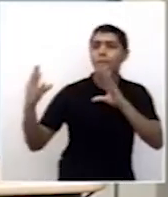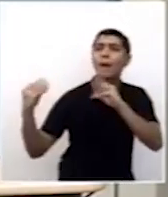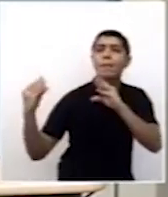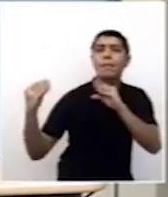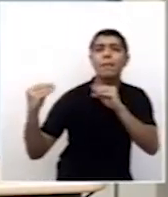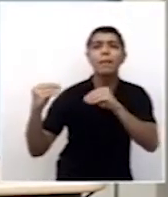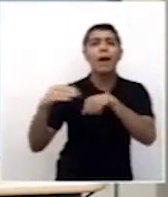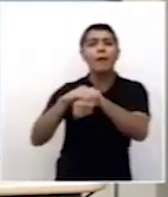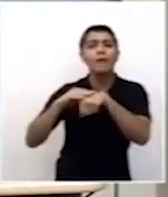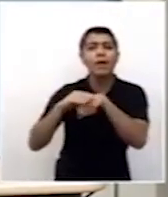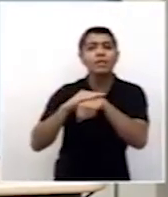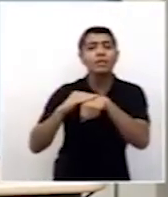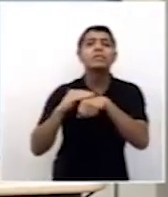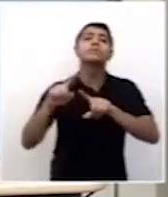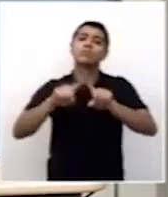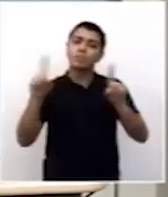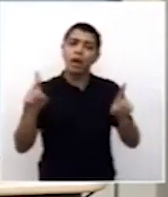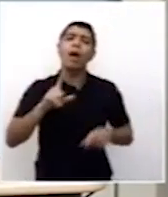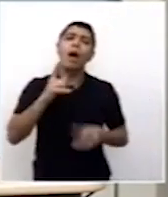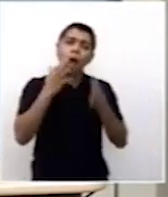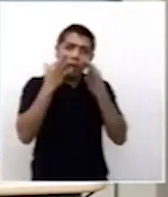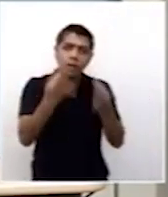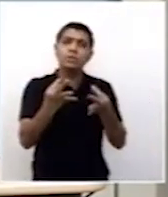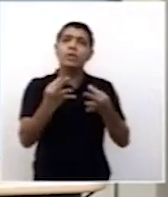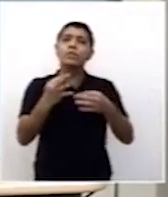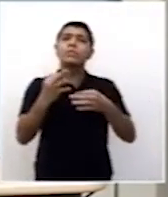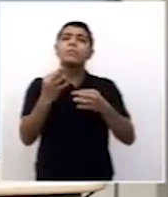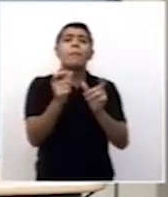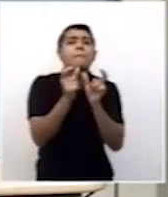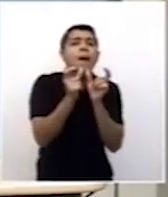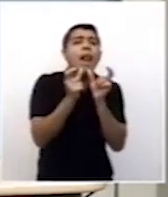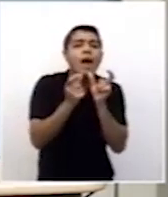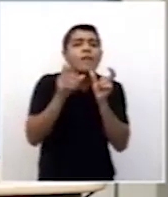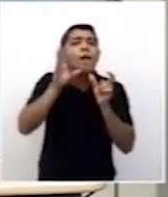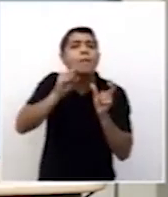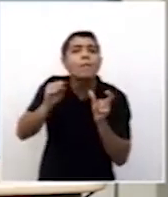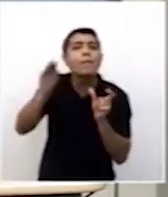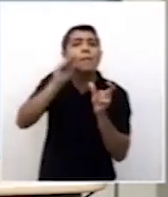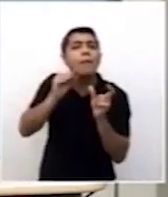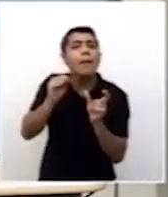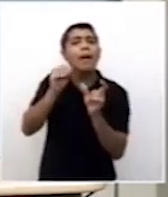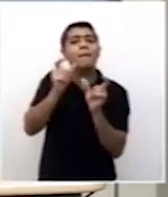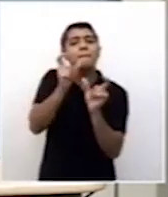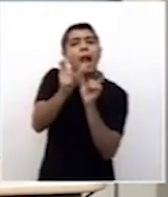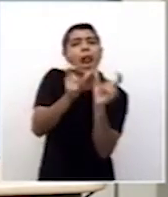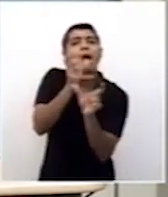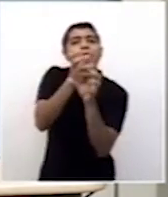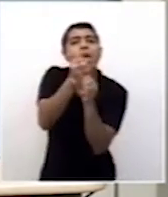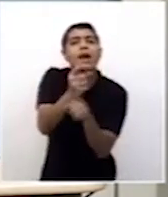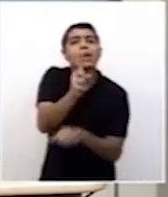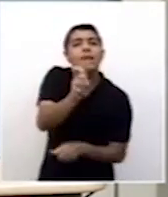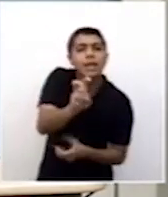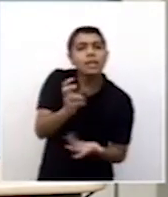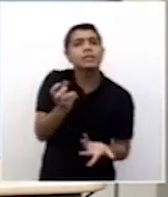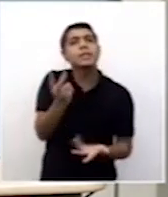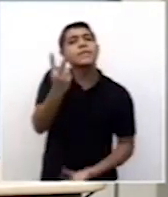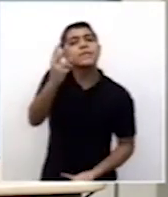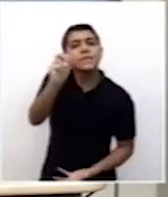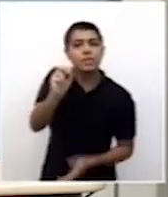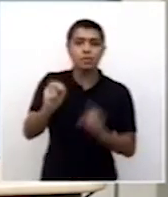cuidado de não gastar mais de 15 ou 20 palavras. E, em todo caso, sem alusões